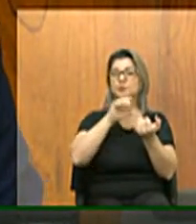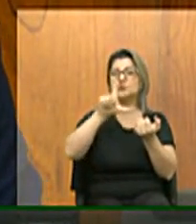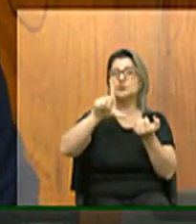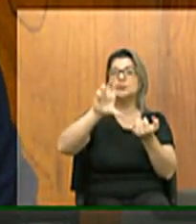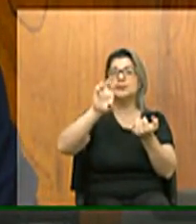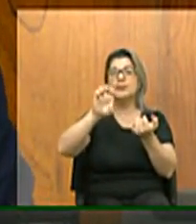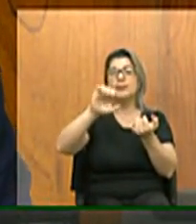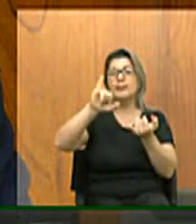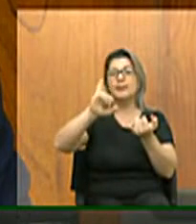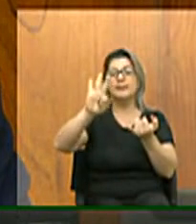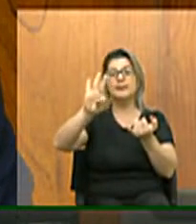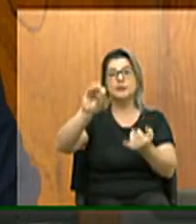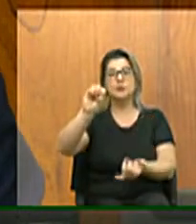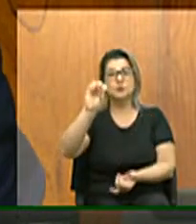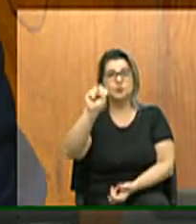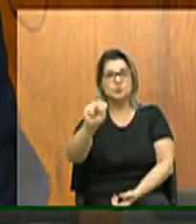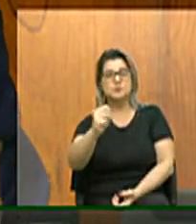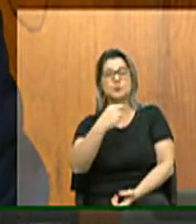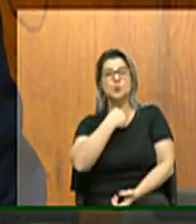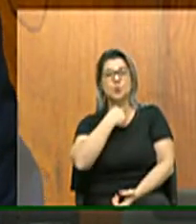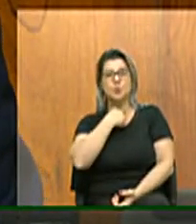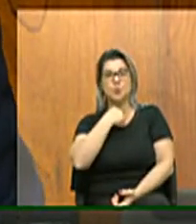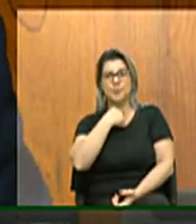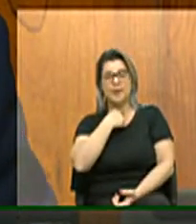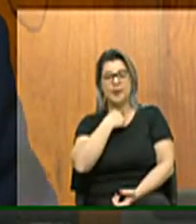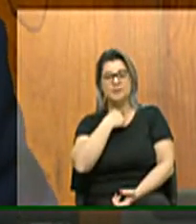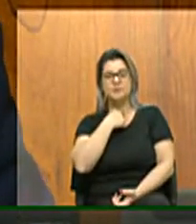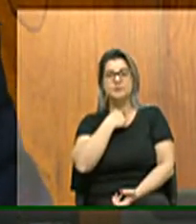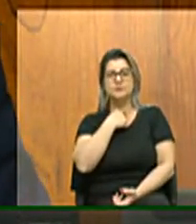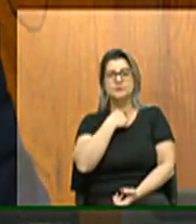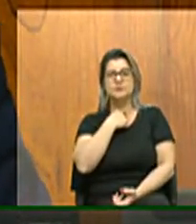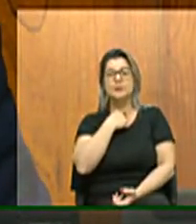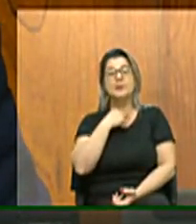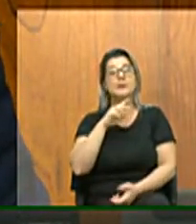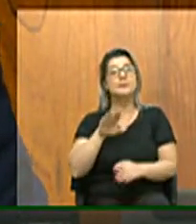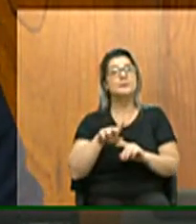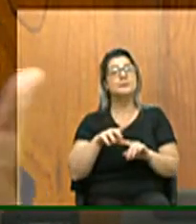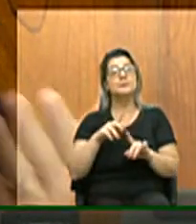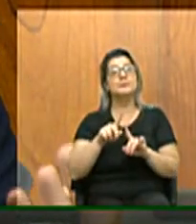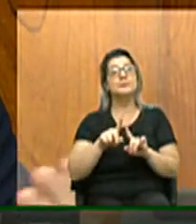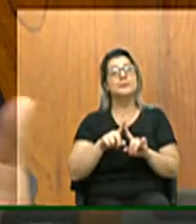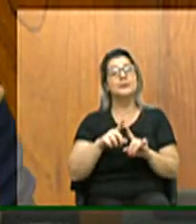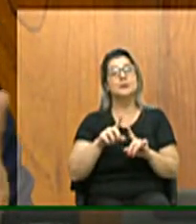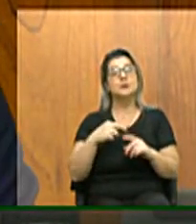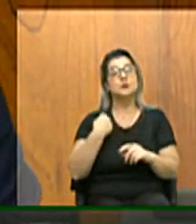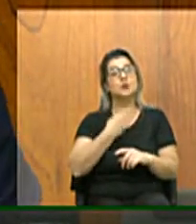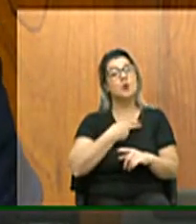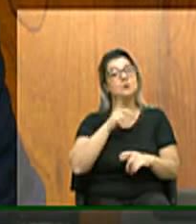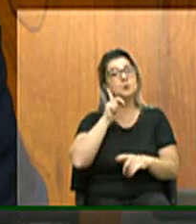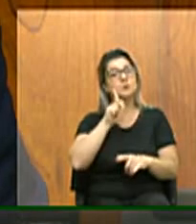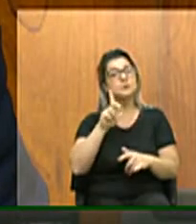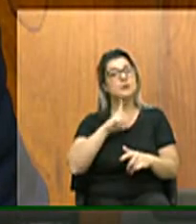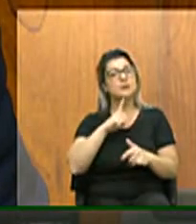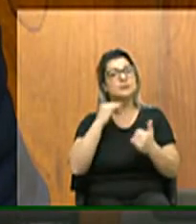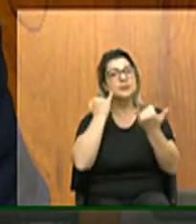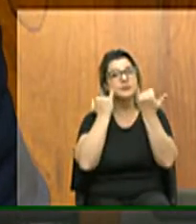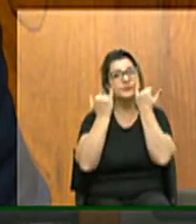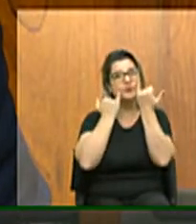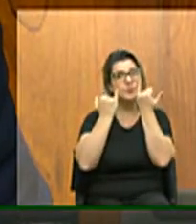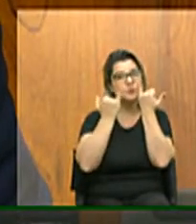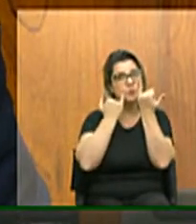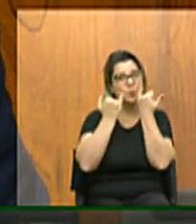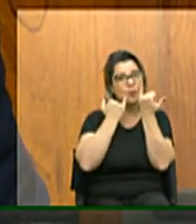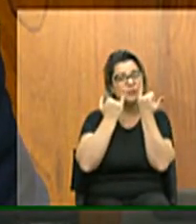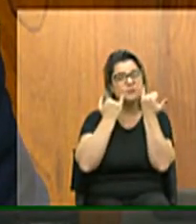e qual é o estágio, a etapa que está para que tenhamos essas informações, tendo em vista a própria